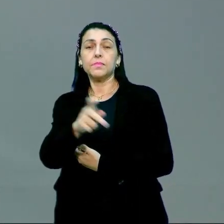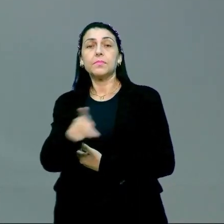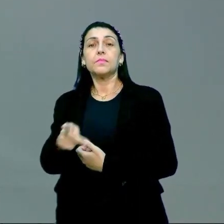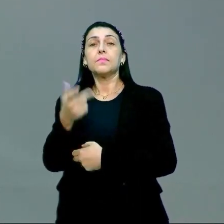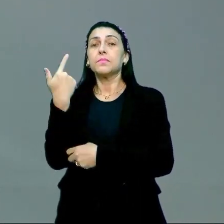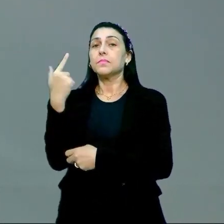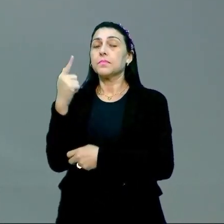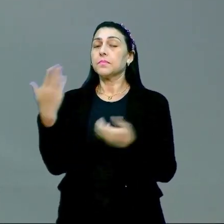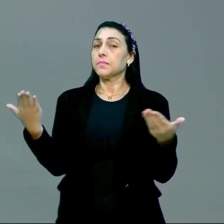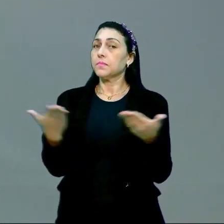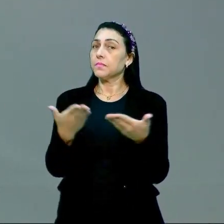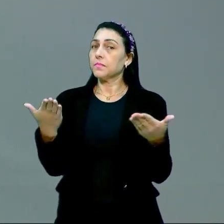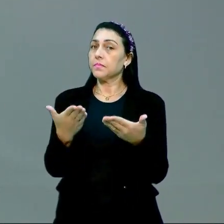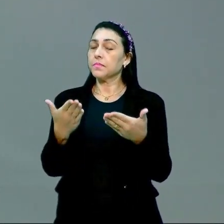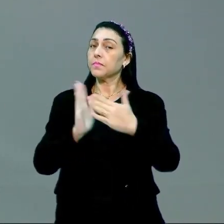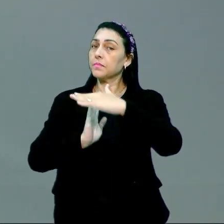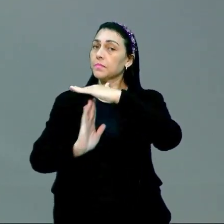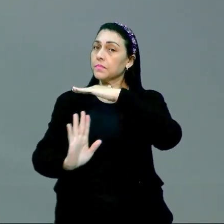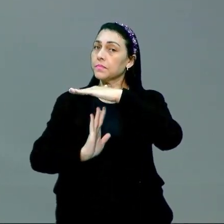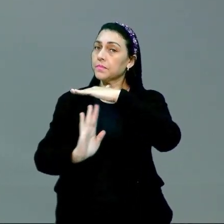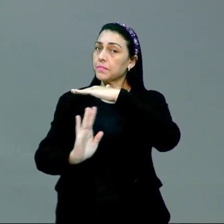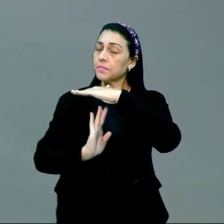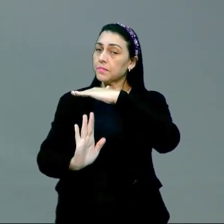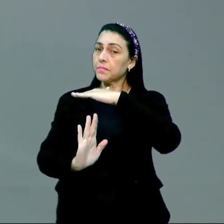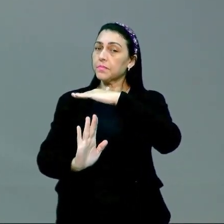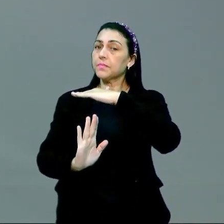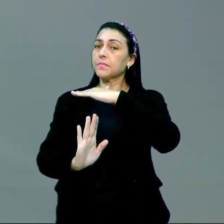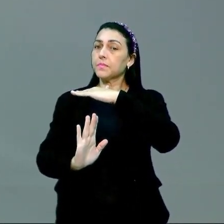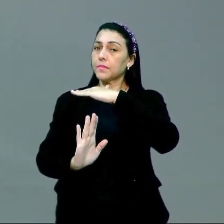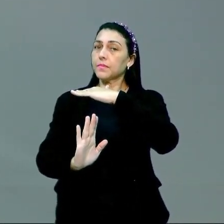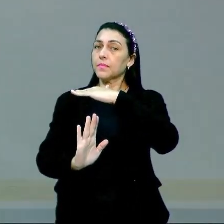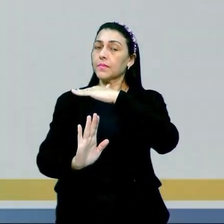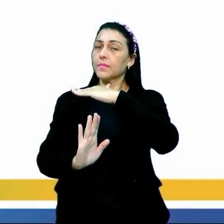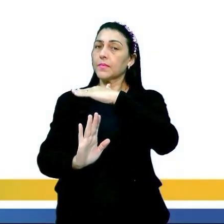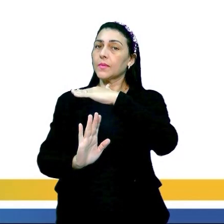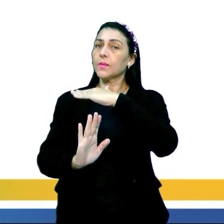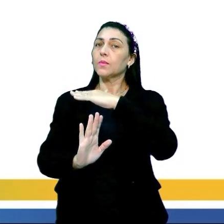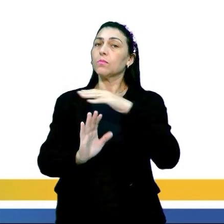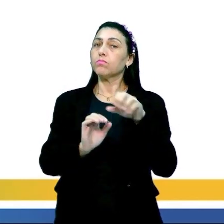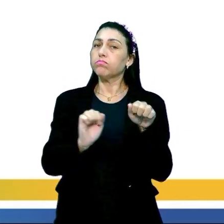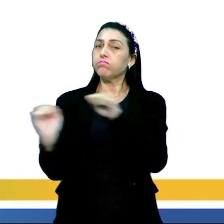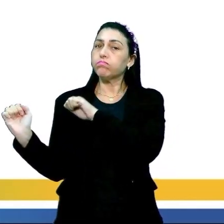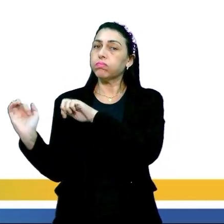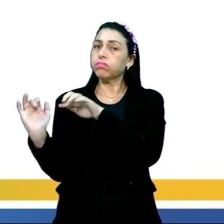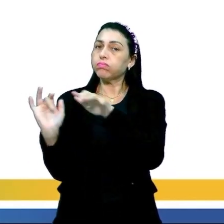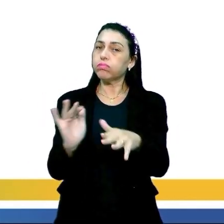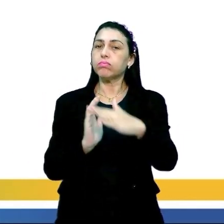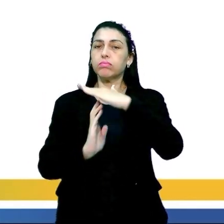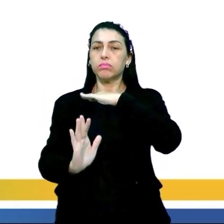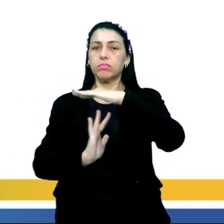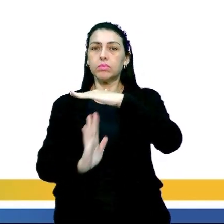nós vamos falar sobre migrações ou fluxos migratórios.